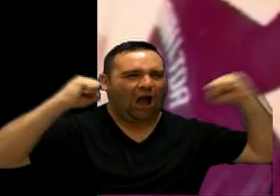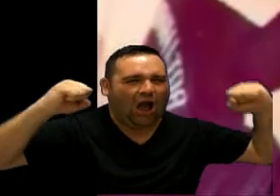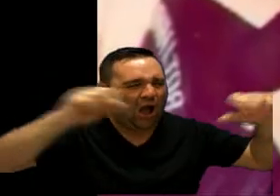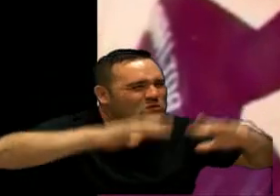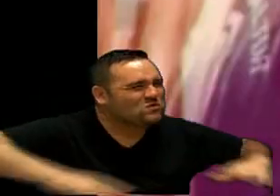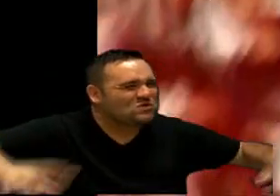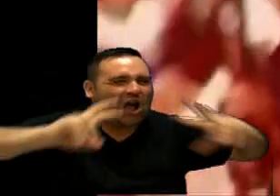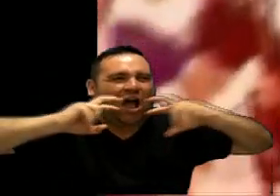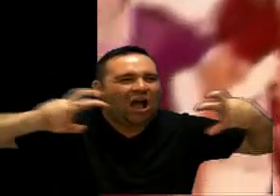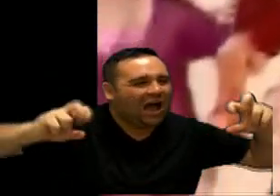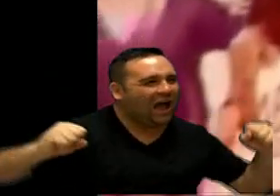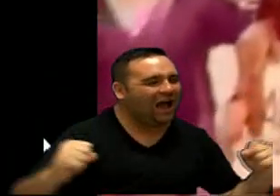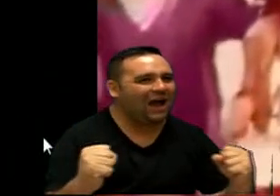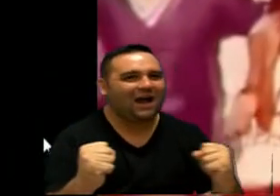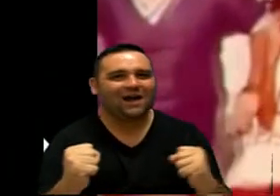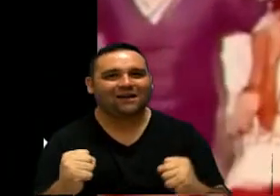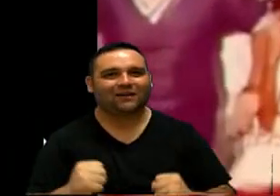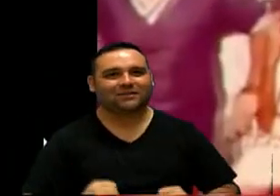daquela torcida.